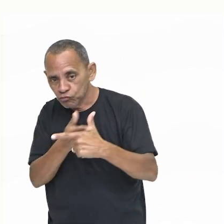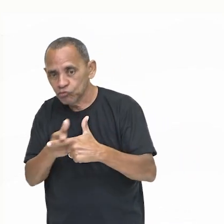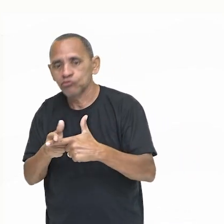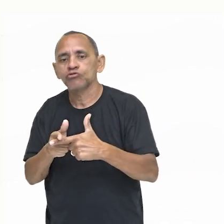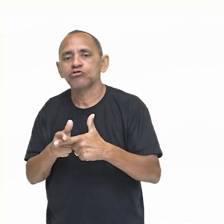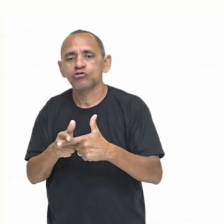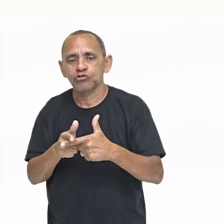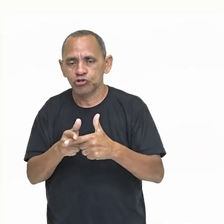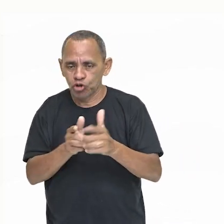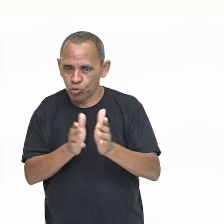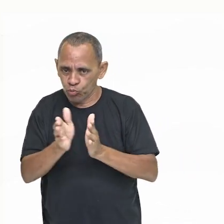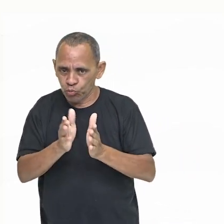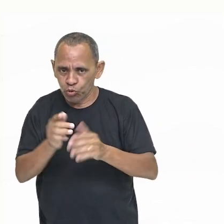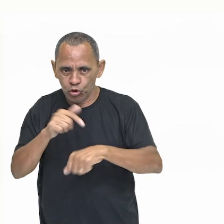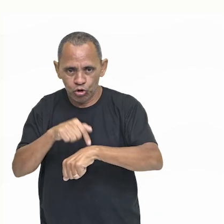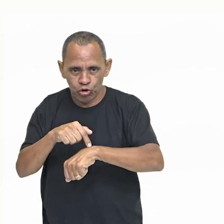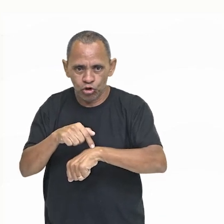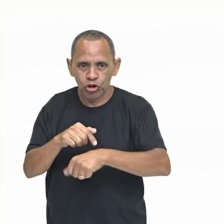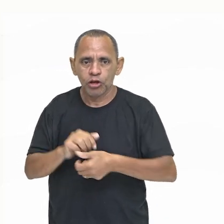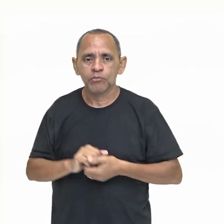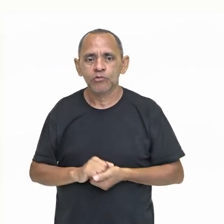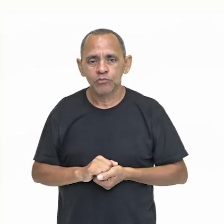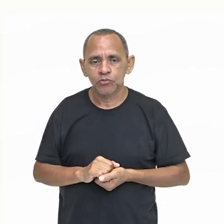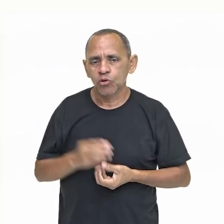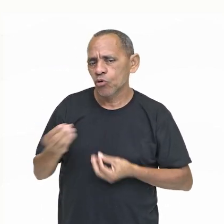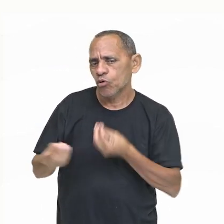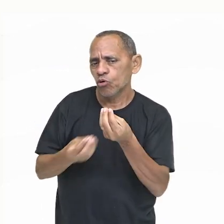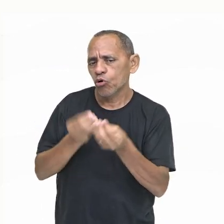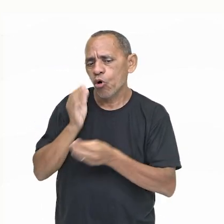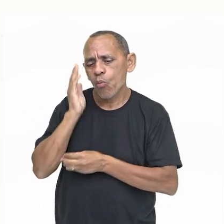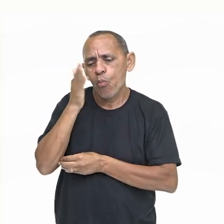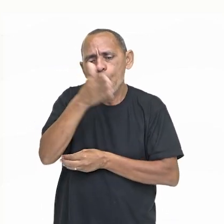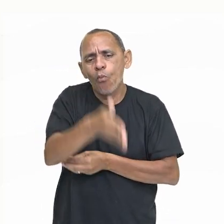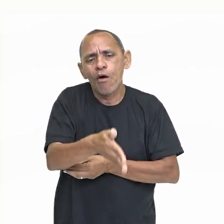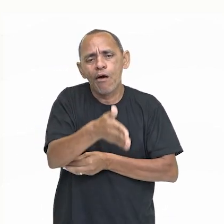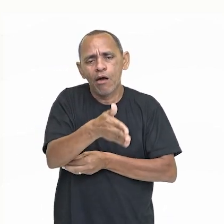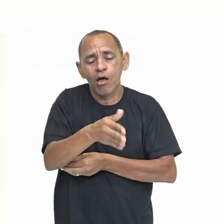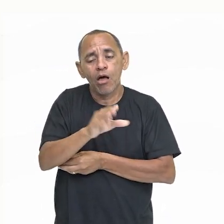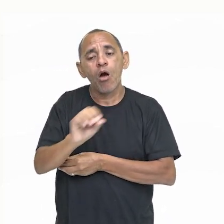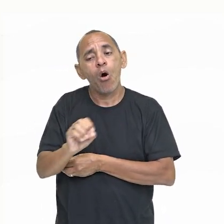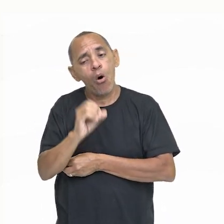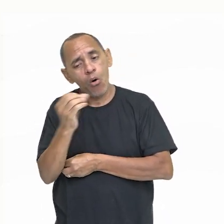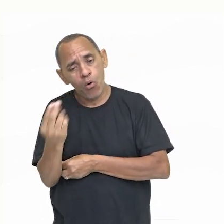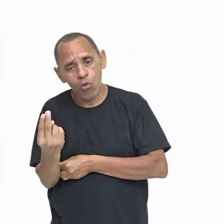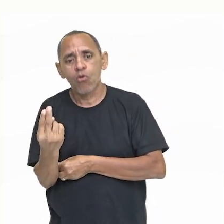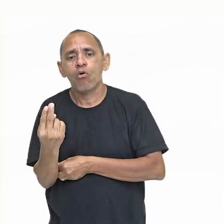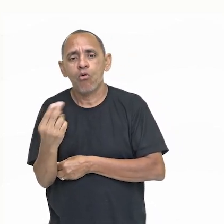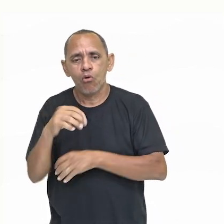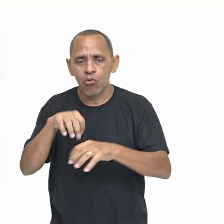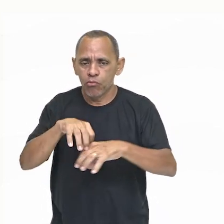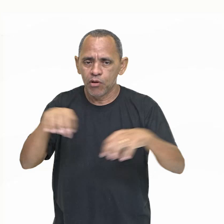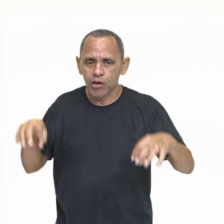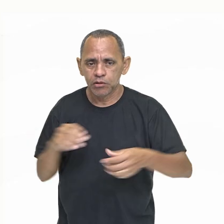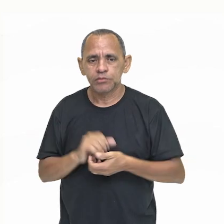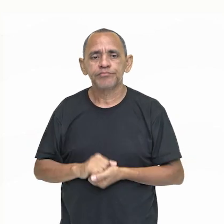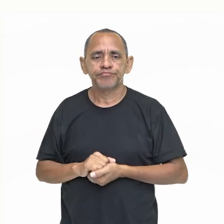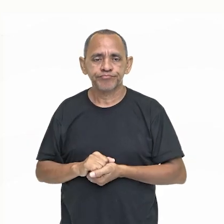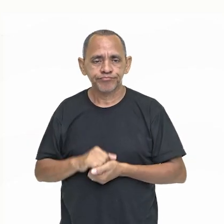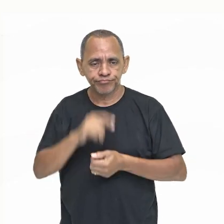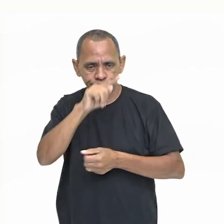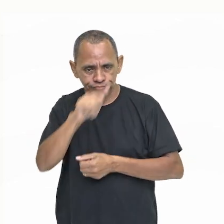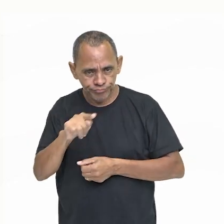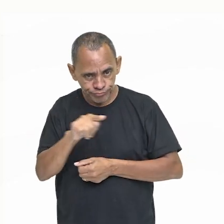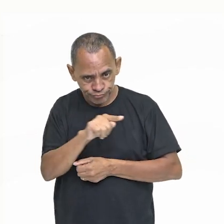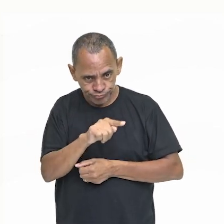você tem. Nós poderíamos fazer direto ou fazer separadamente. ΔV